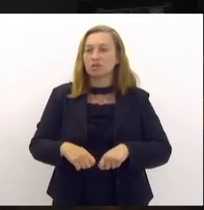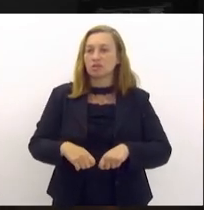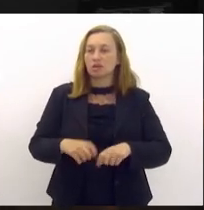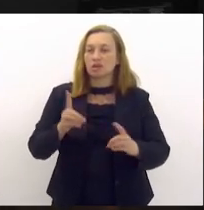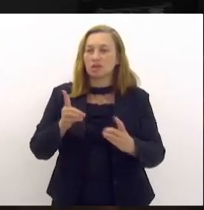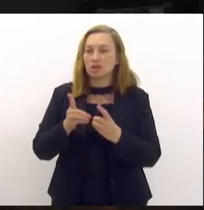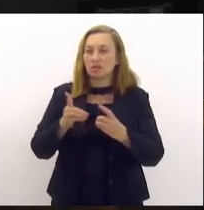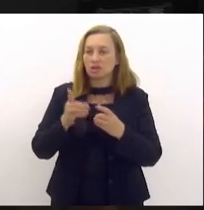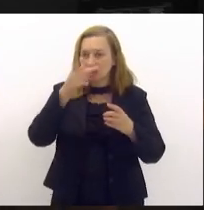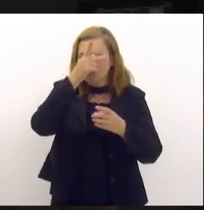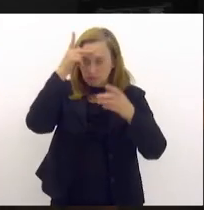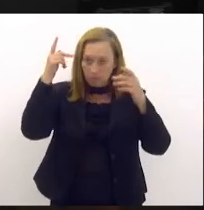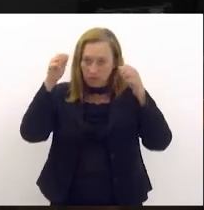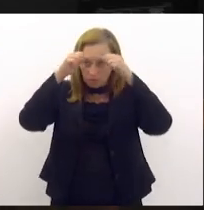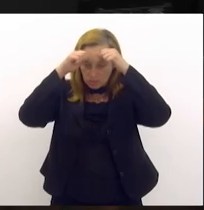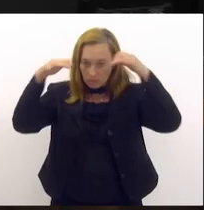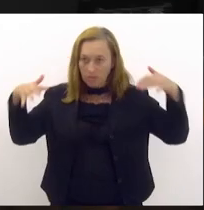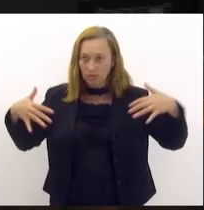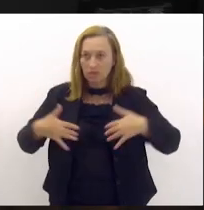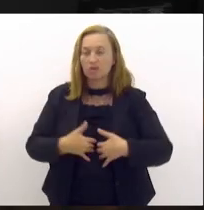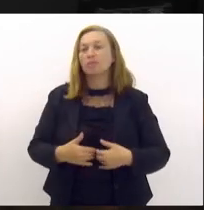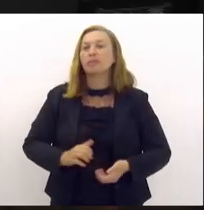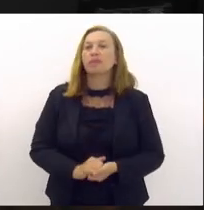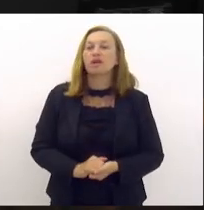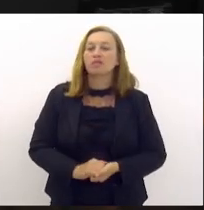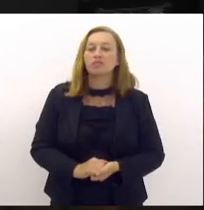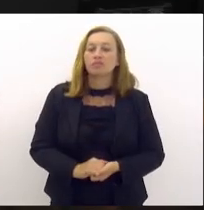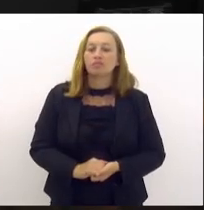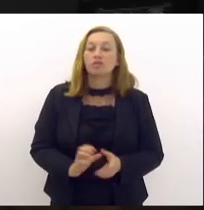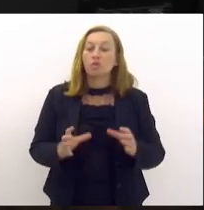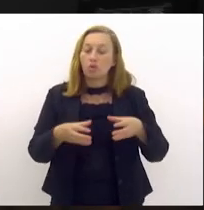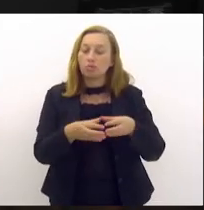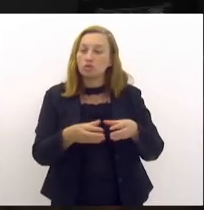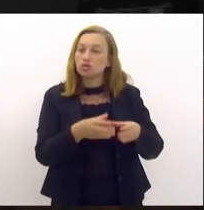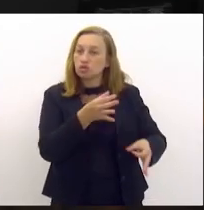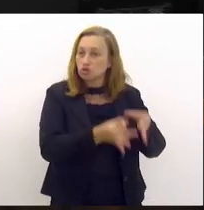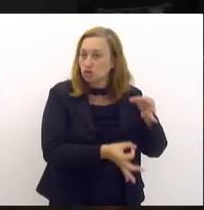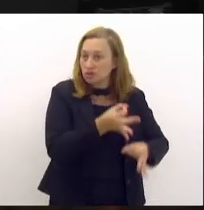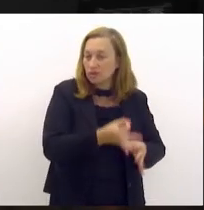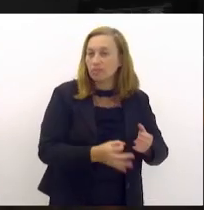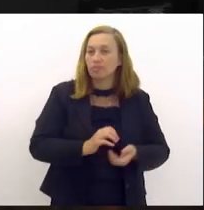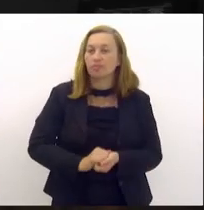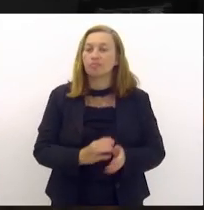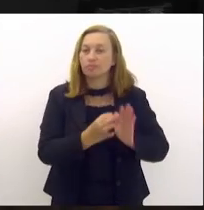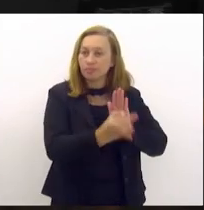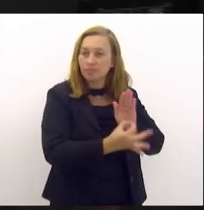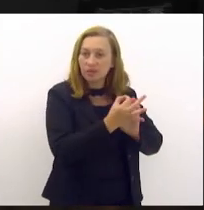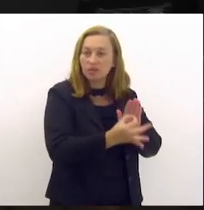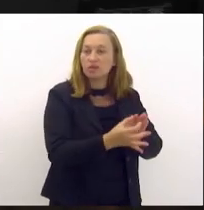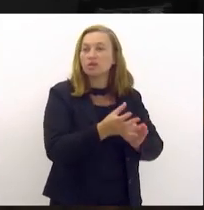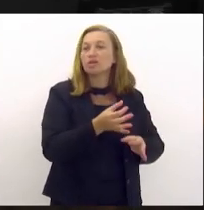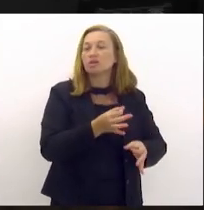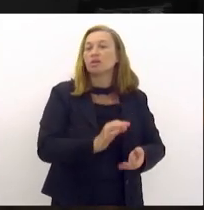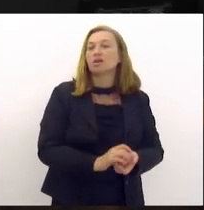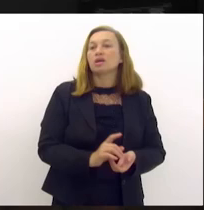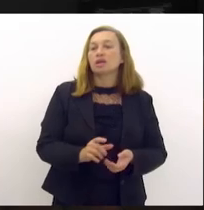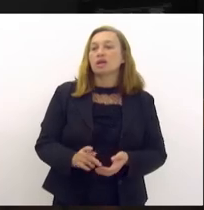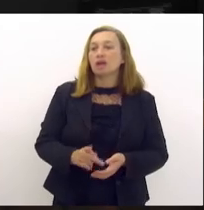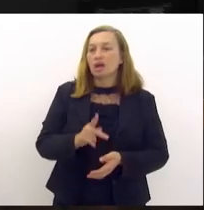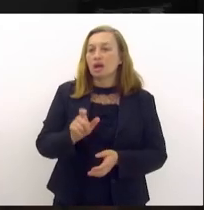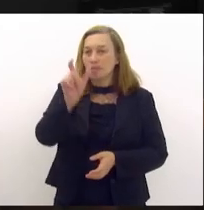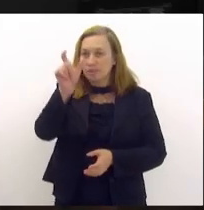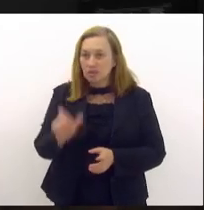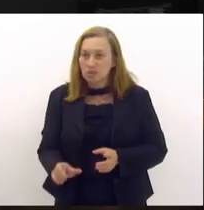transtorno de espectro autista. TEA. Pareceres das comissões de Constituição e Justiça pela juridicidade da pessoa com